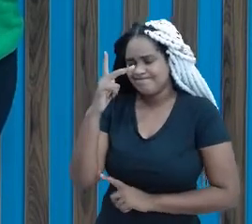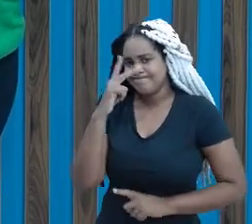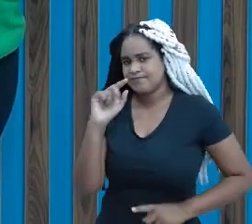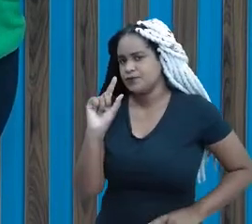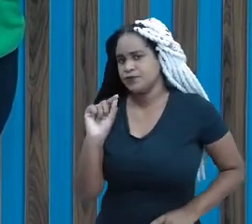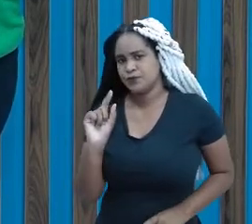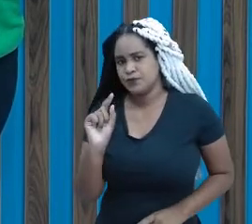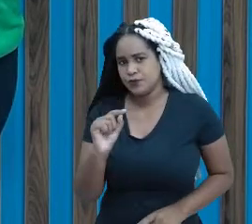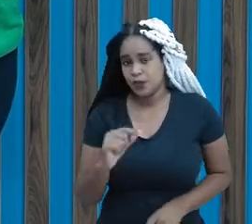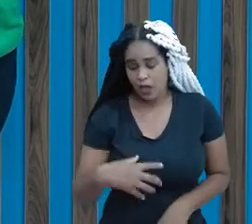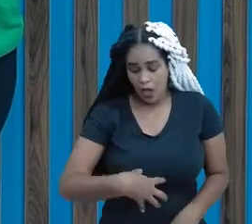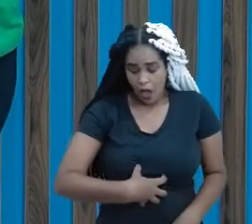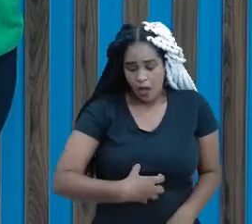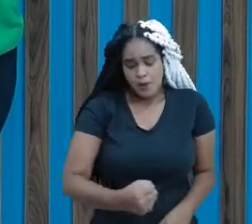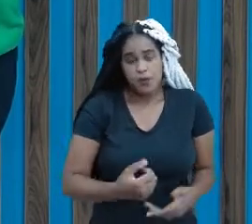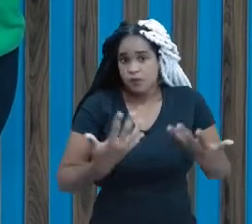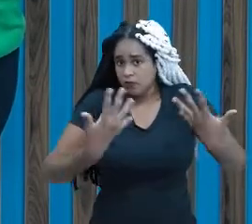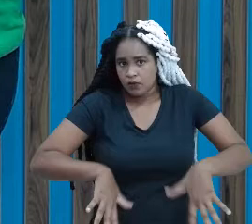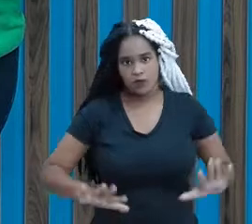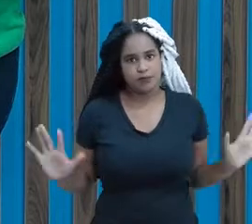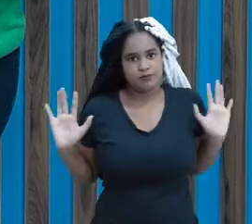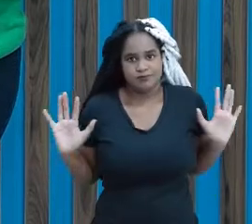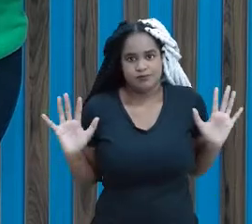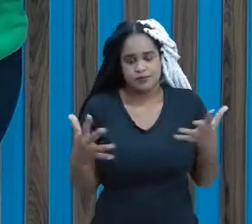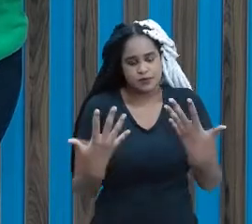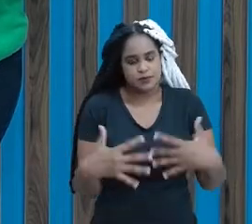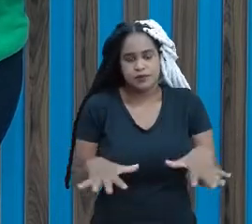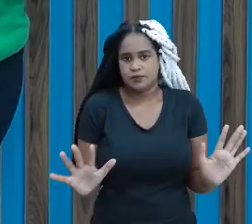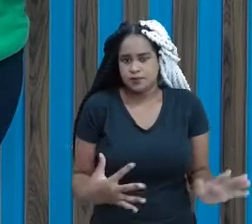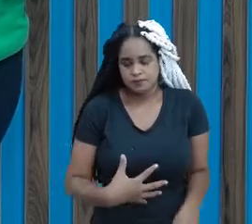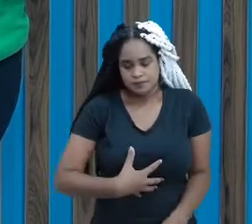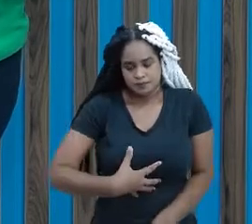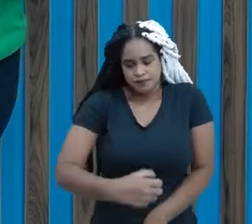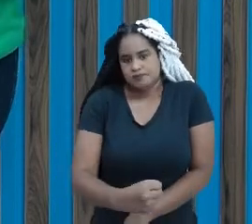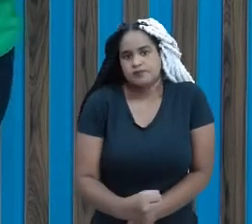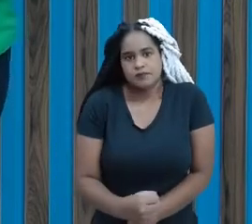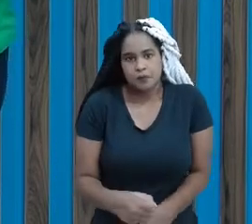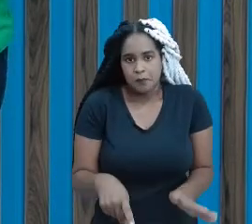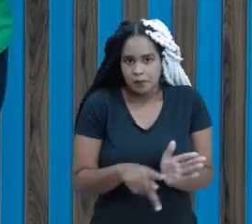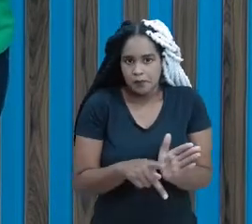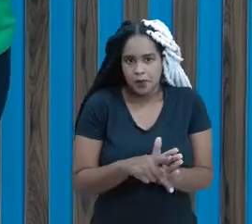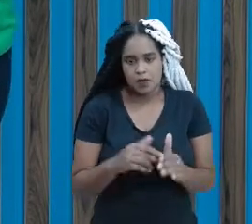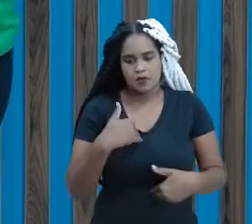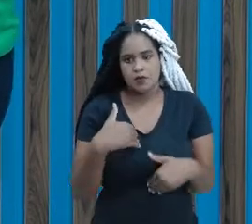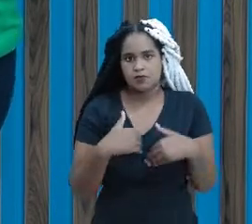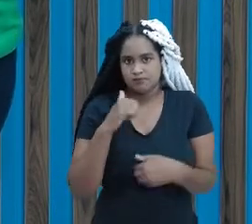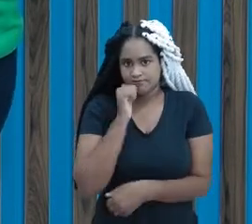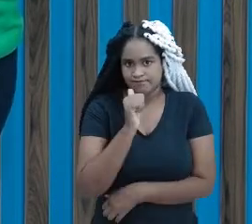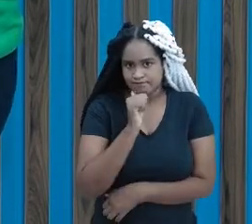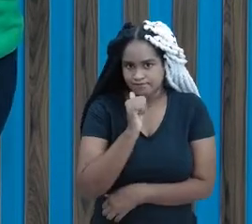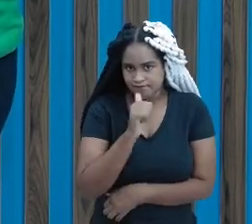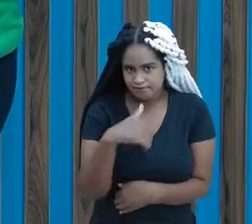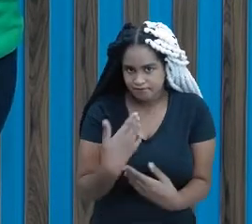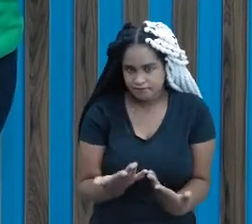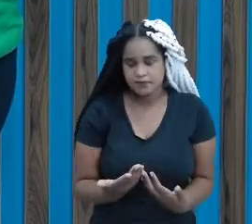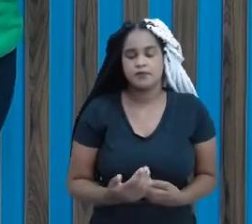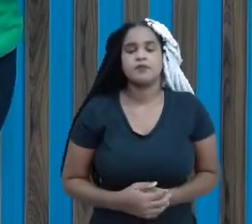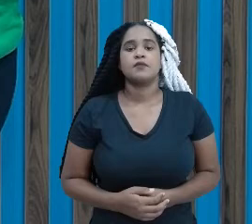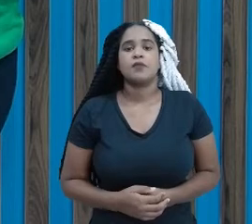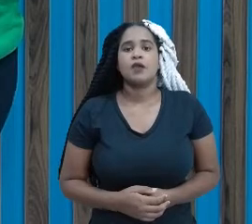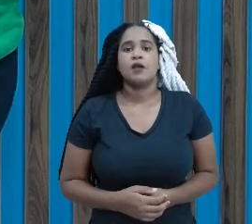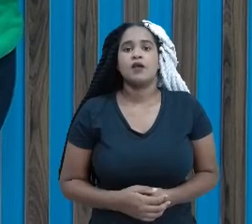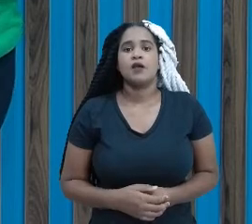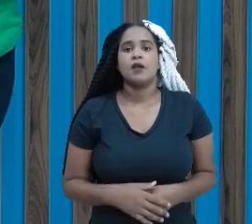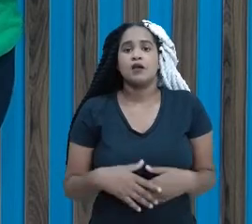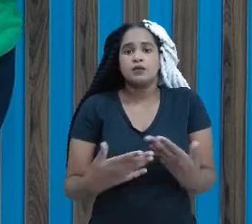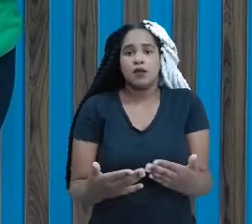abortos espontâneos, né, ou seja, que ocorrem naturalmente, né, o corpo da mulher, né, por algum motivo não levou